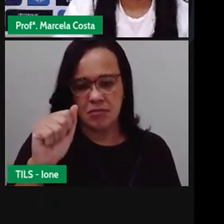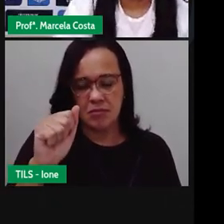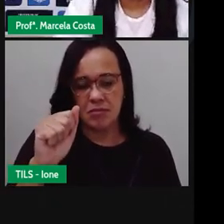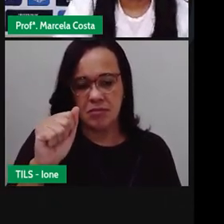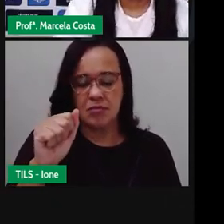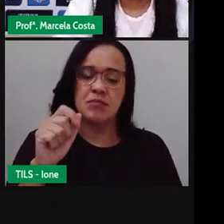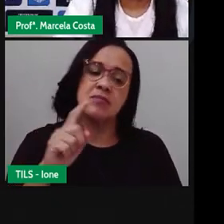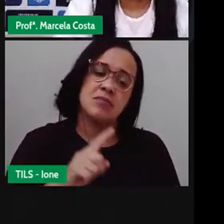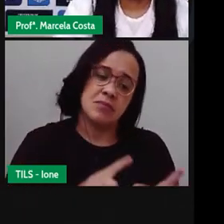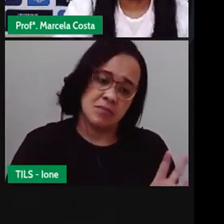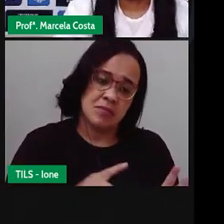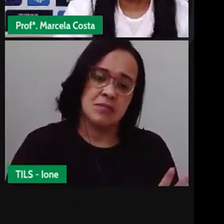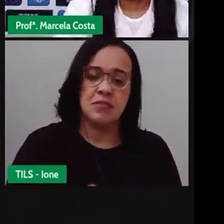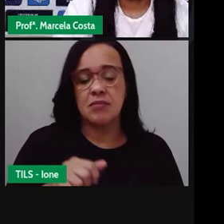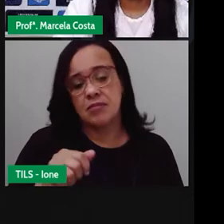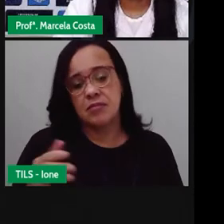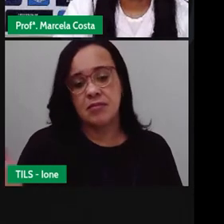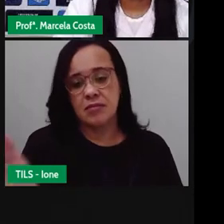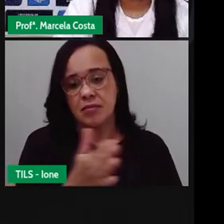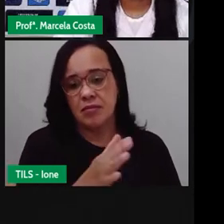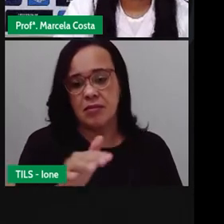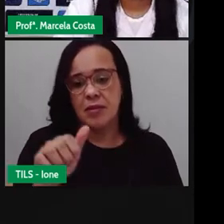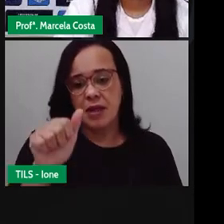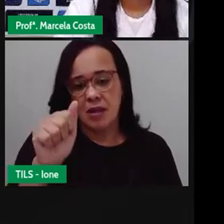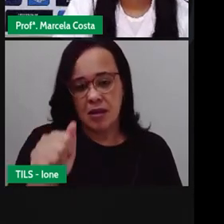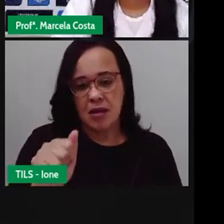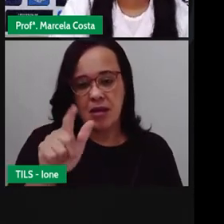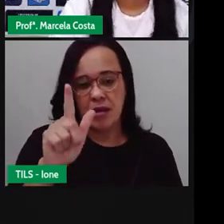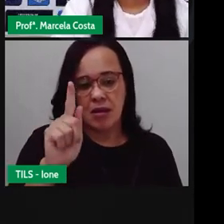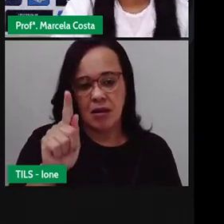E o agogô.